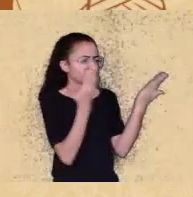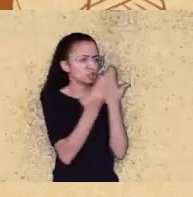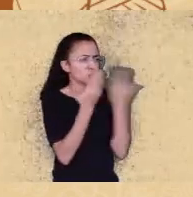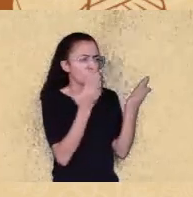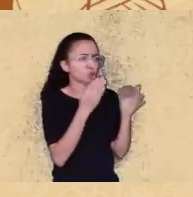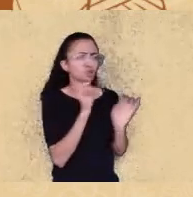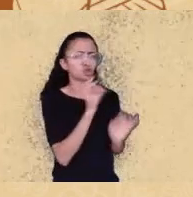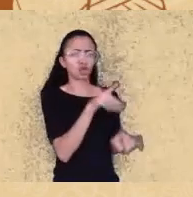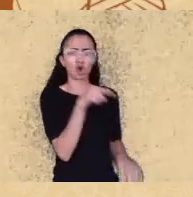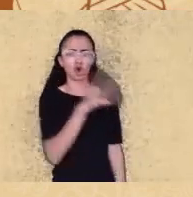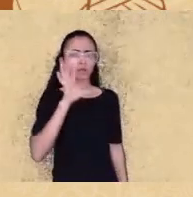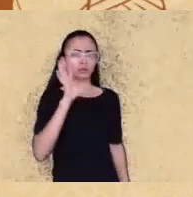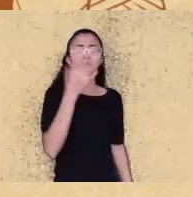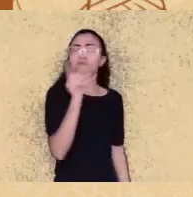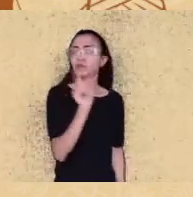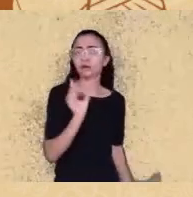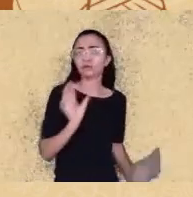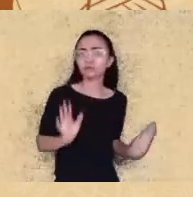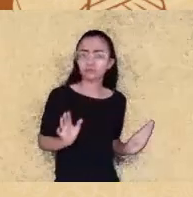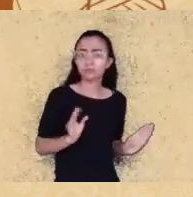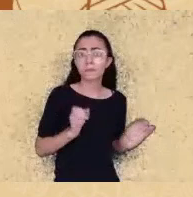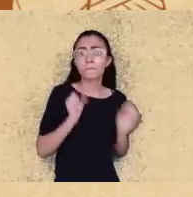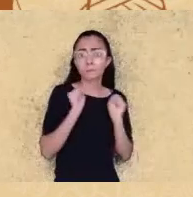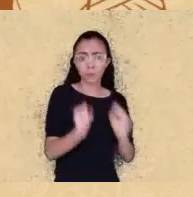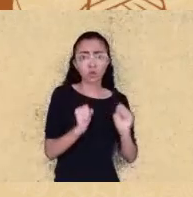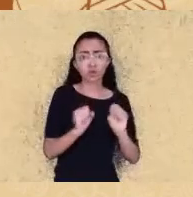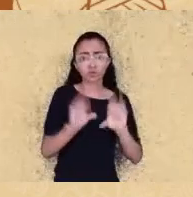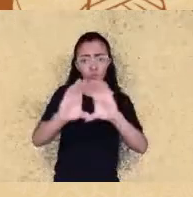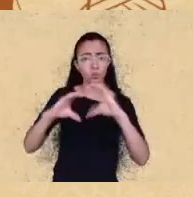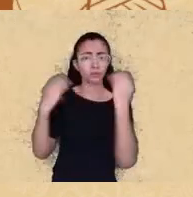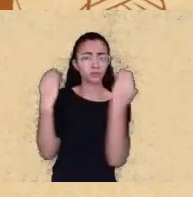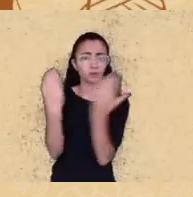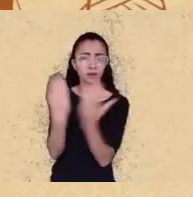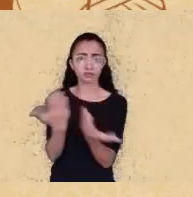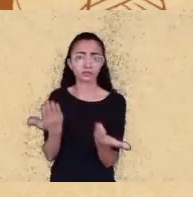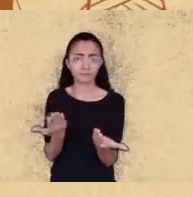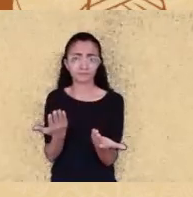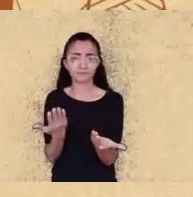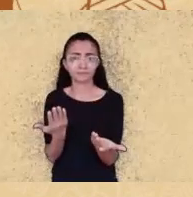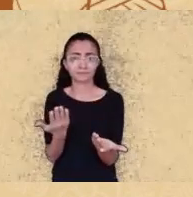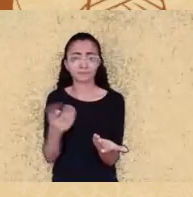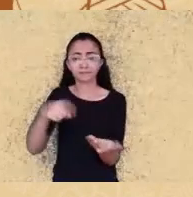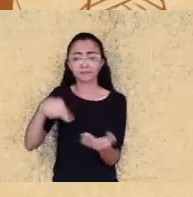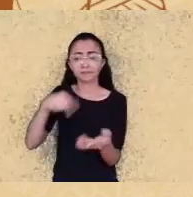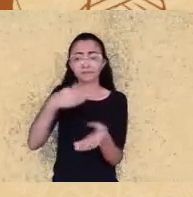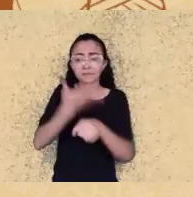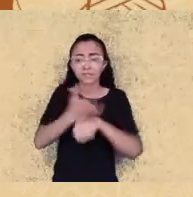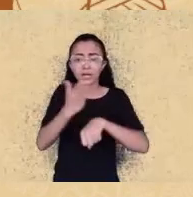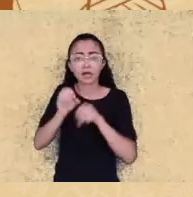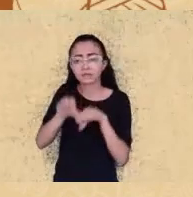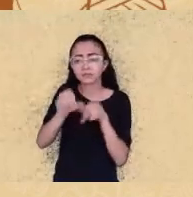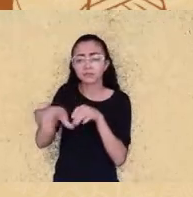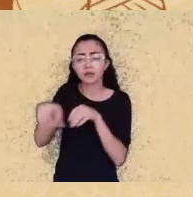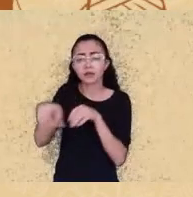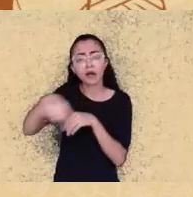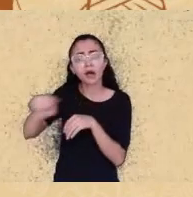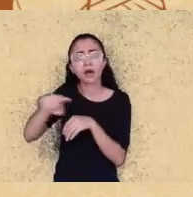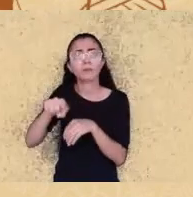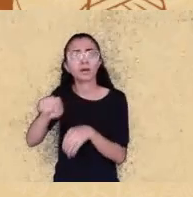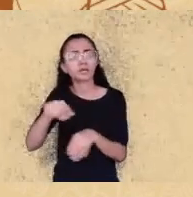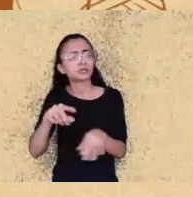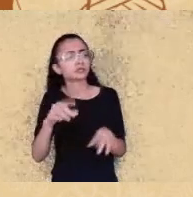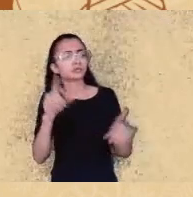eu treino pessoas da comunidade para fazer uma escuta, né, para conversar com a pessoa, seria